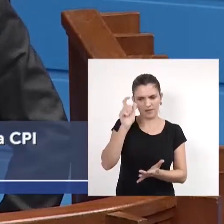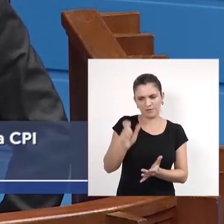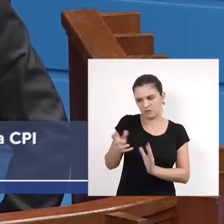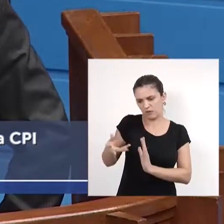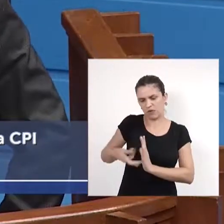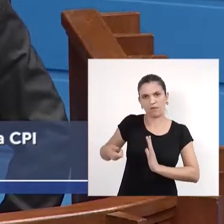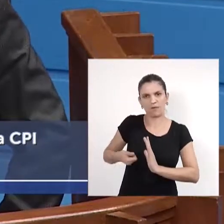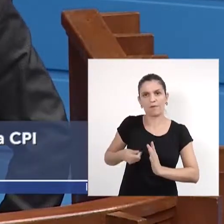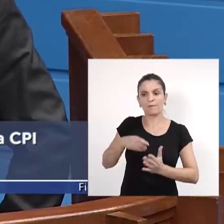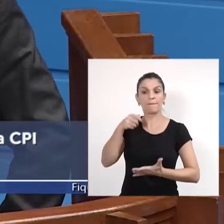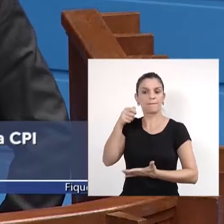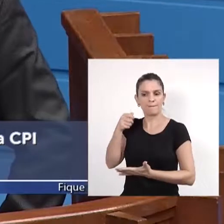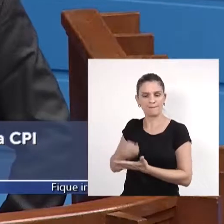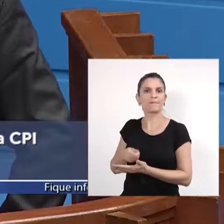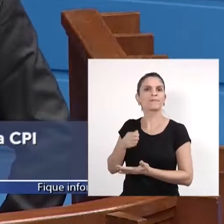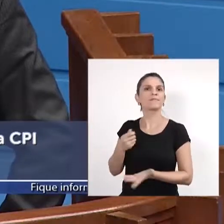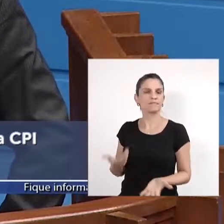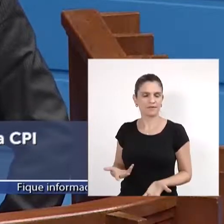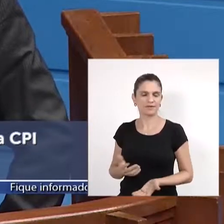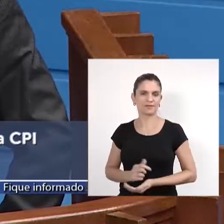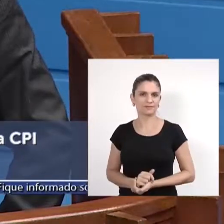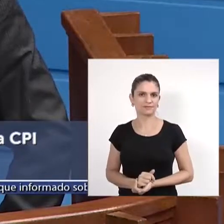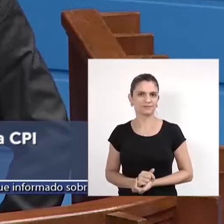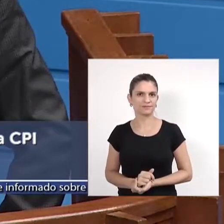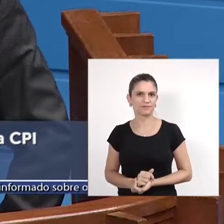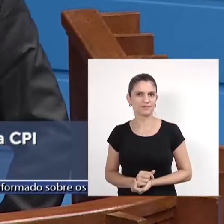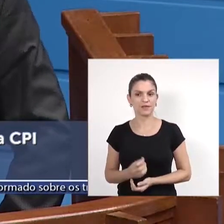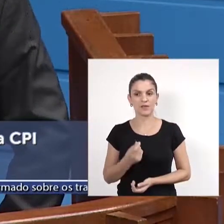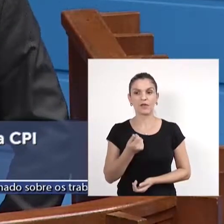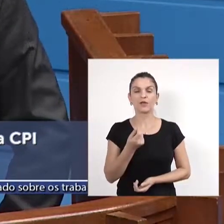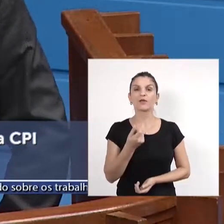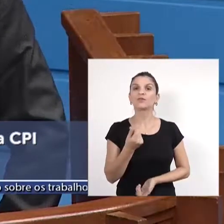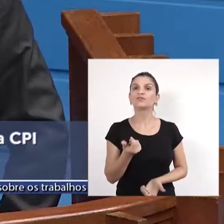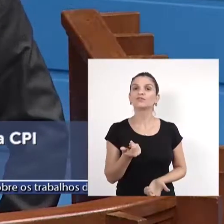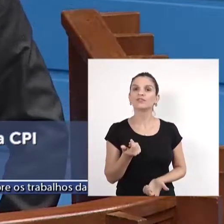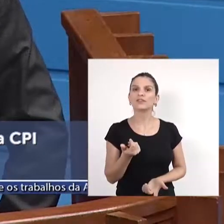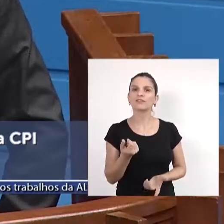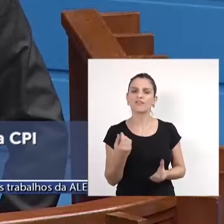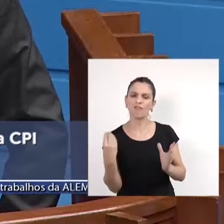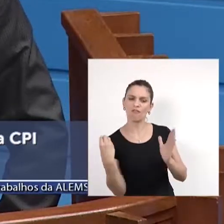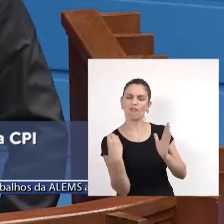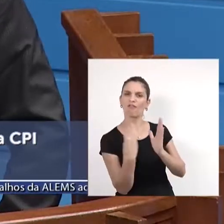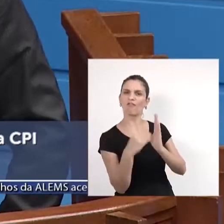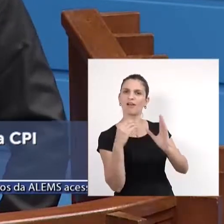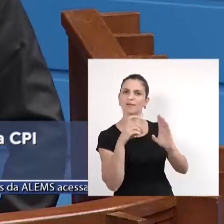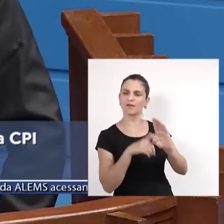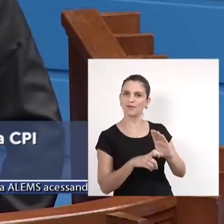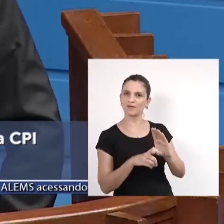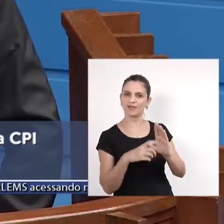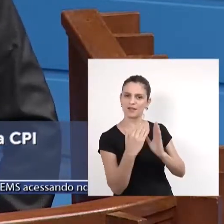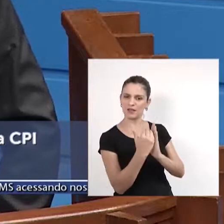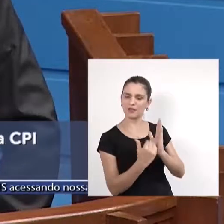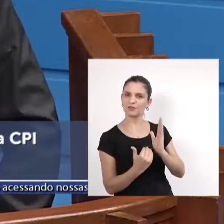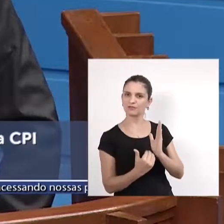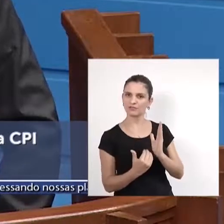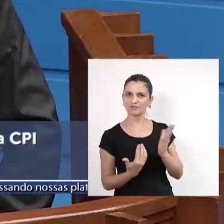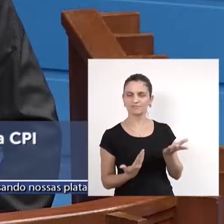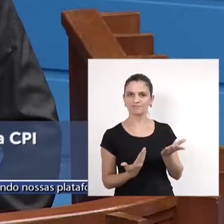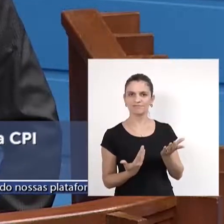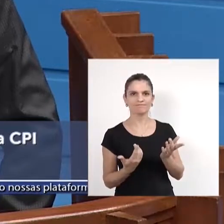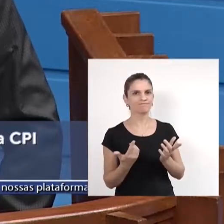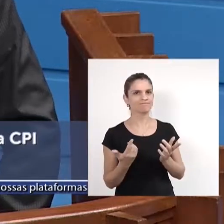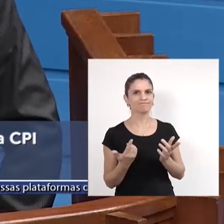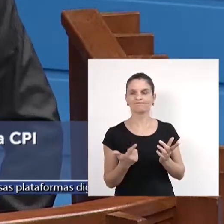esse dinheiro? Esse dinheiro é nosso. Teria que ser devolvido. Só que não temos este